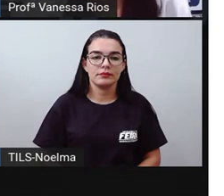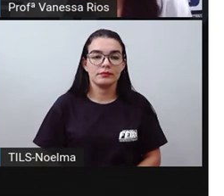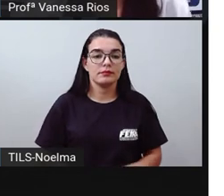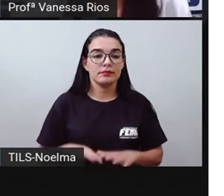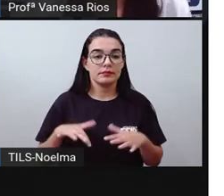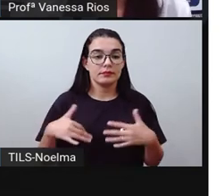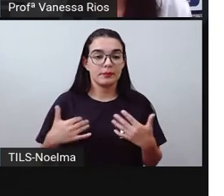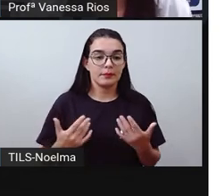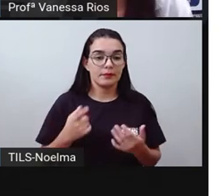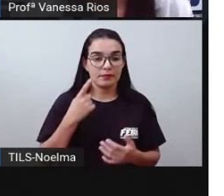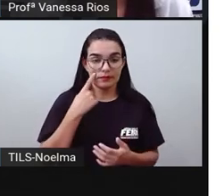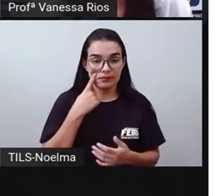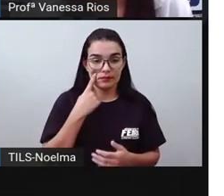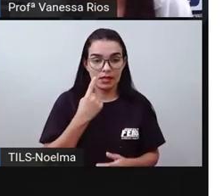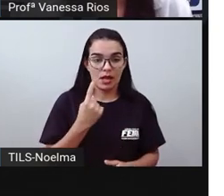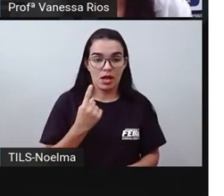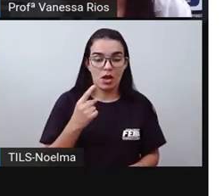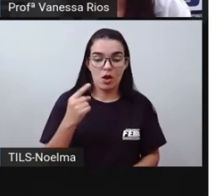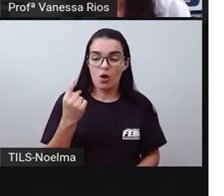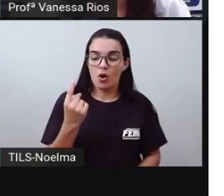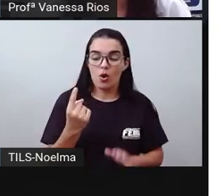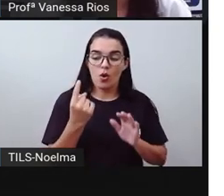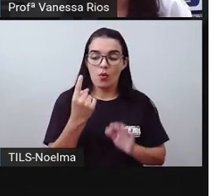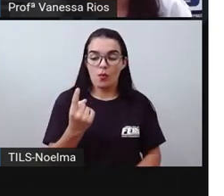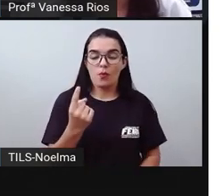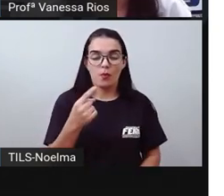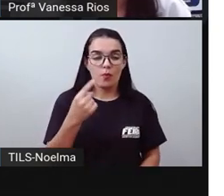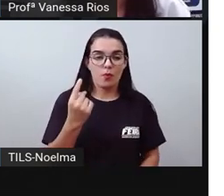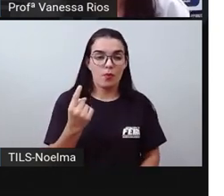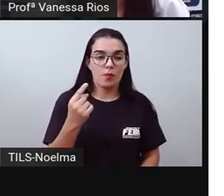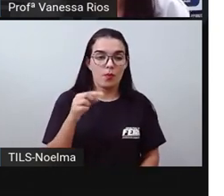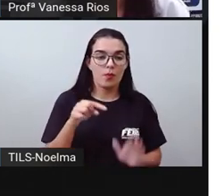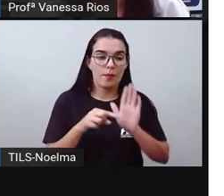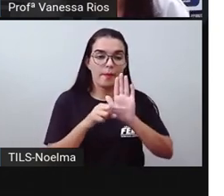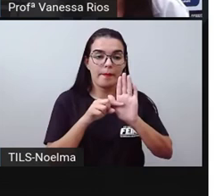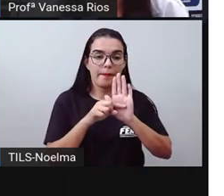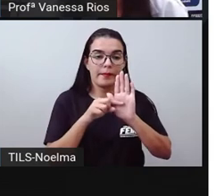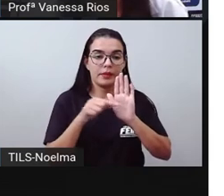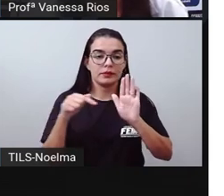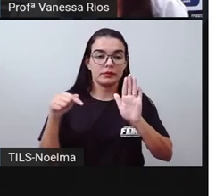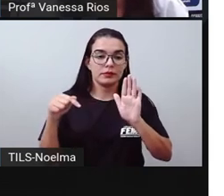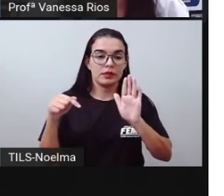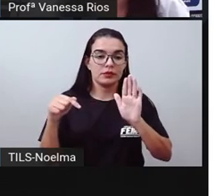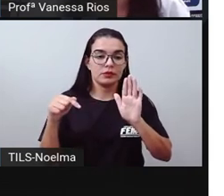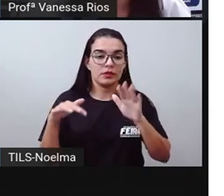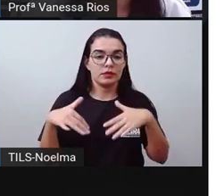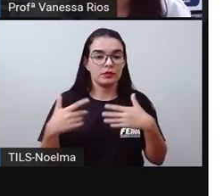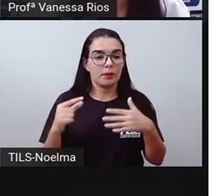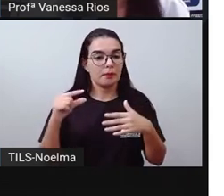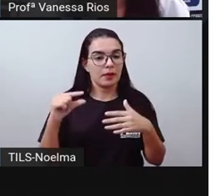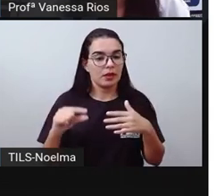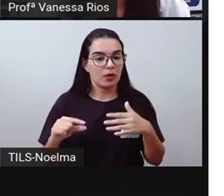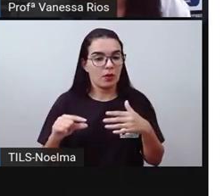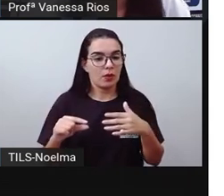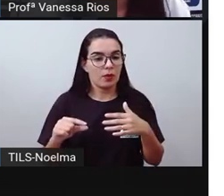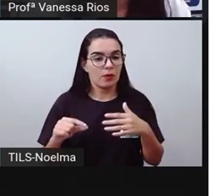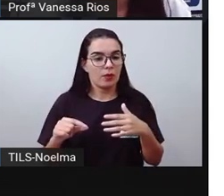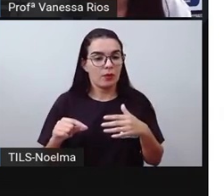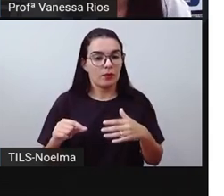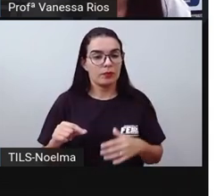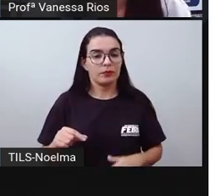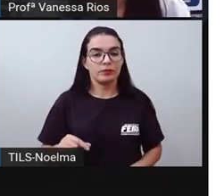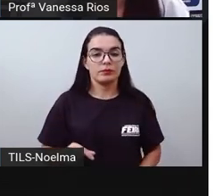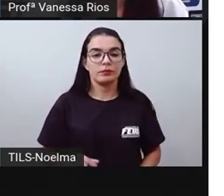1 menos 7, mas aí eu não posso fazer este processo, porque o 1 é um número menor.